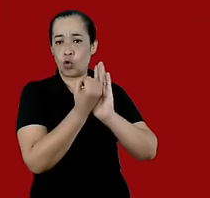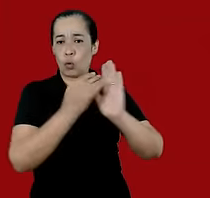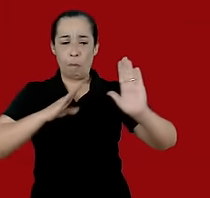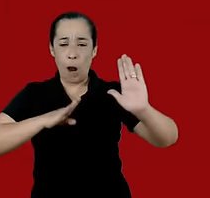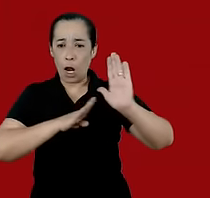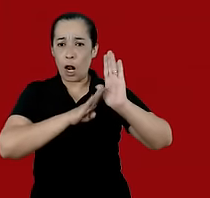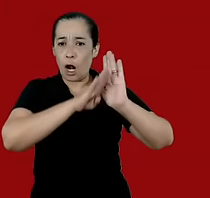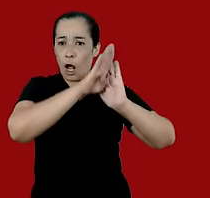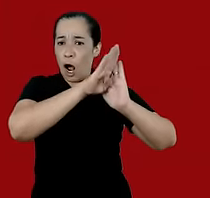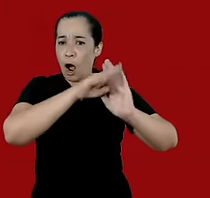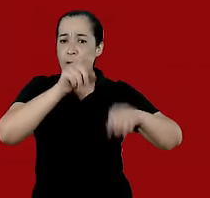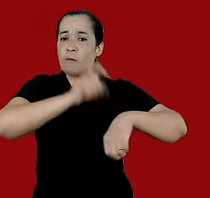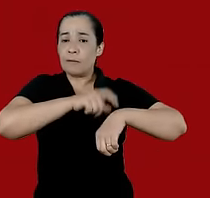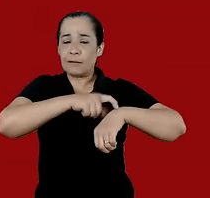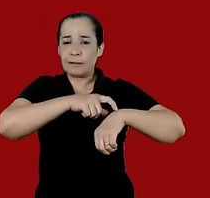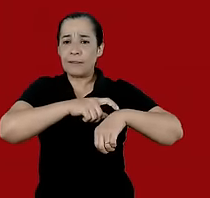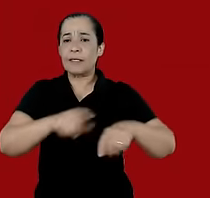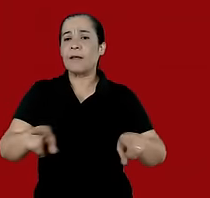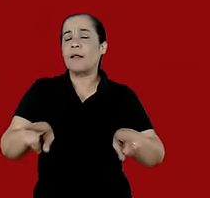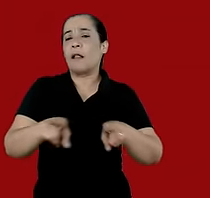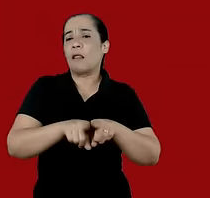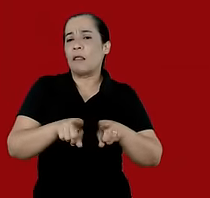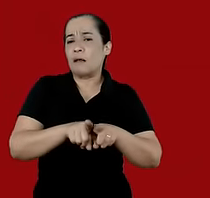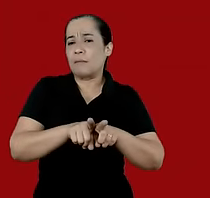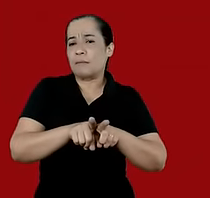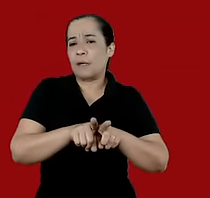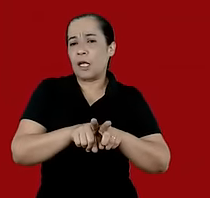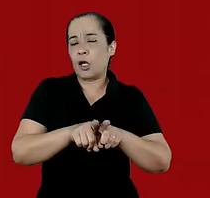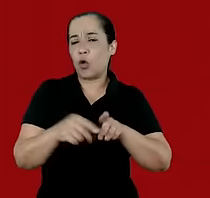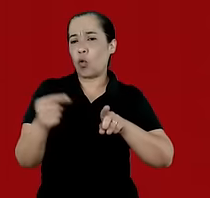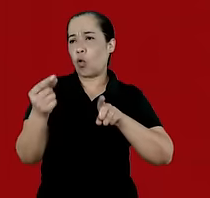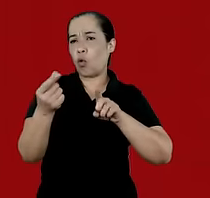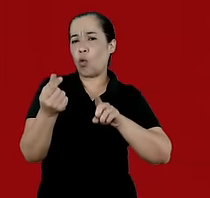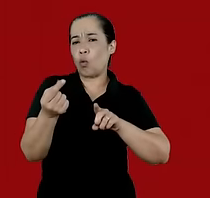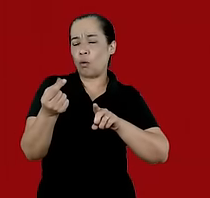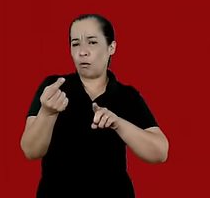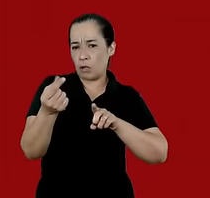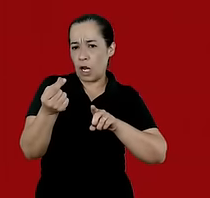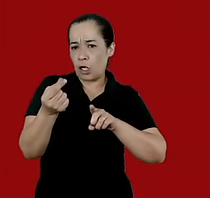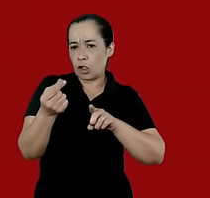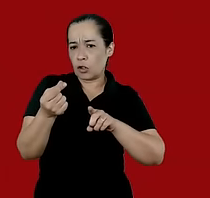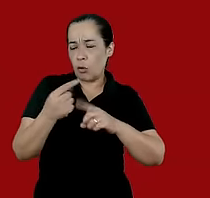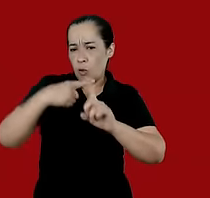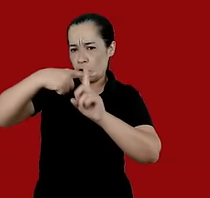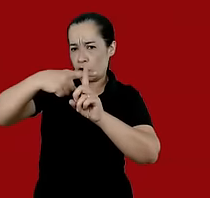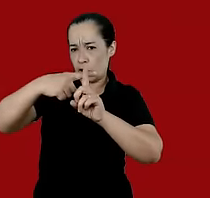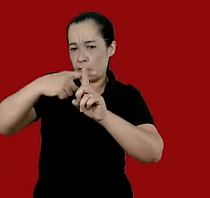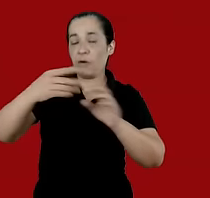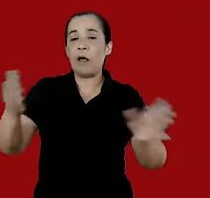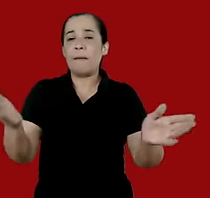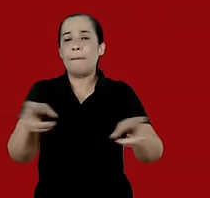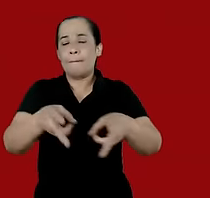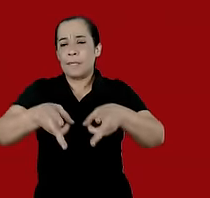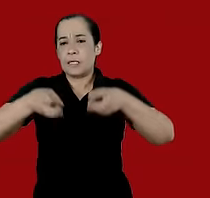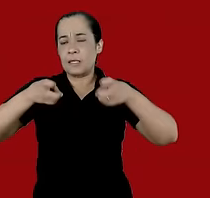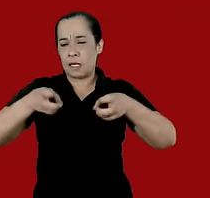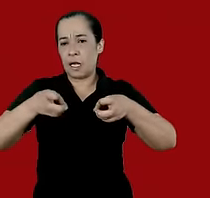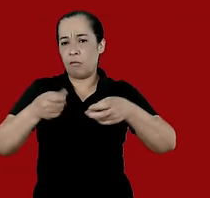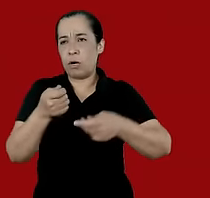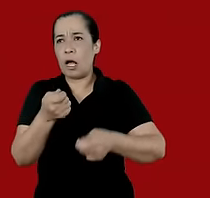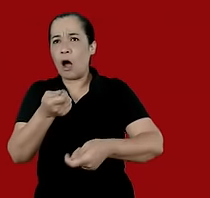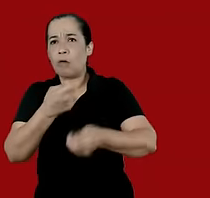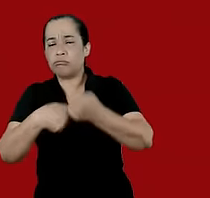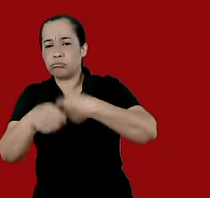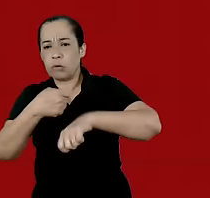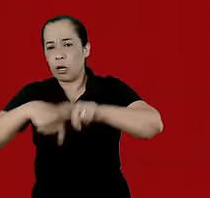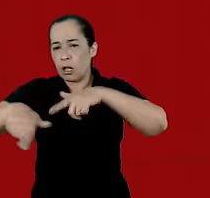estrangulamento uma uma um enxugamento via crédito e a gente vai ver a mão de obra vai começar a ficar um pouquinho mais folgada com a mão